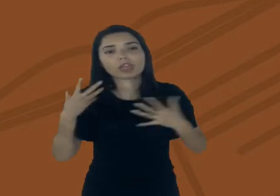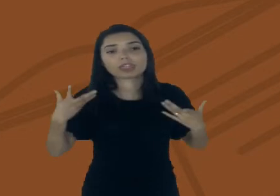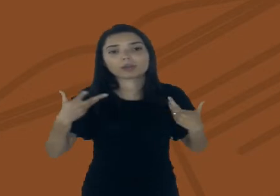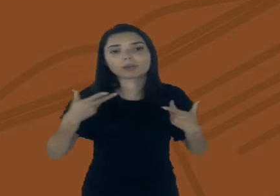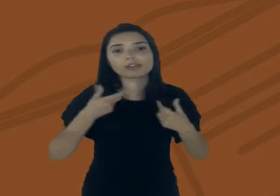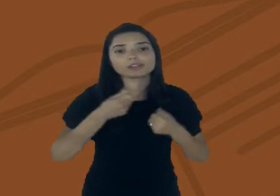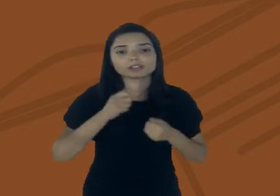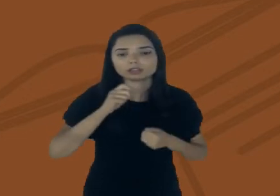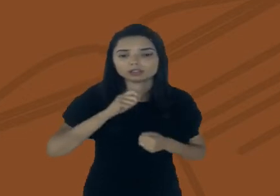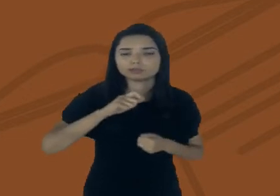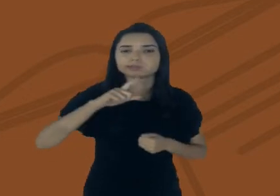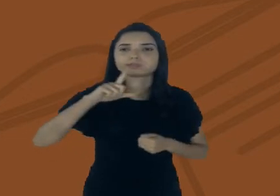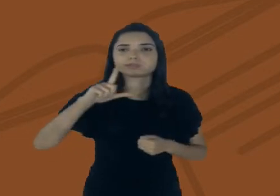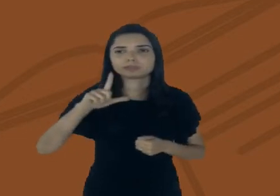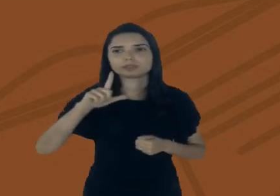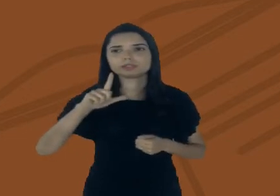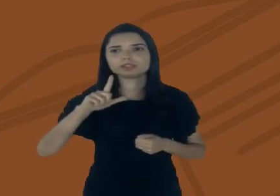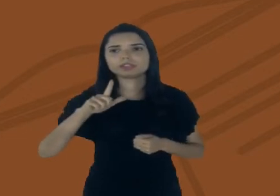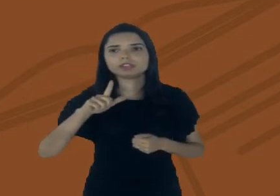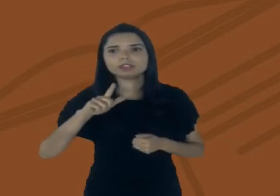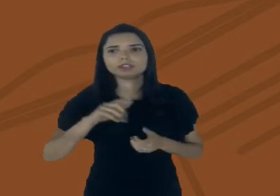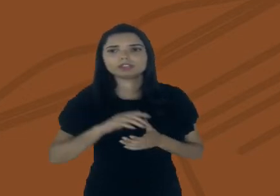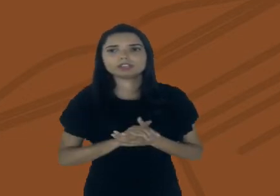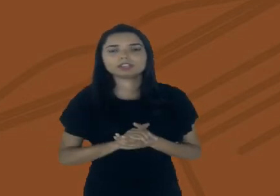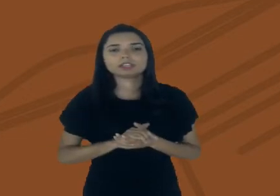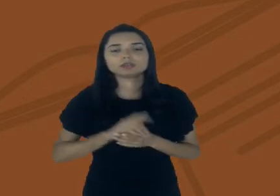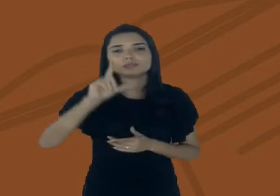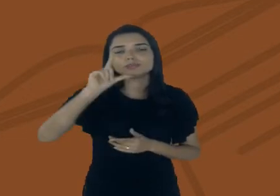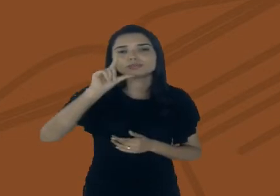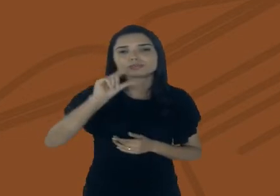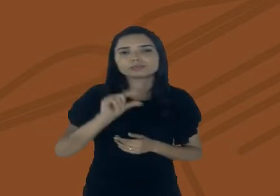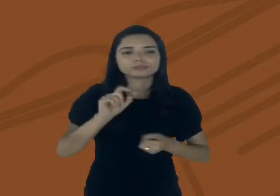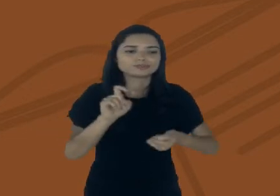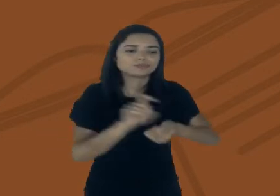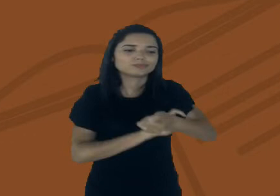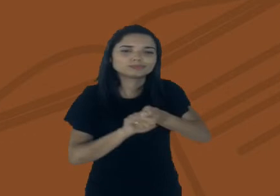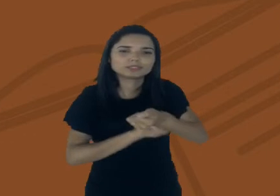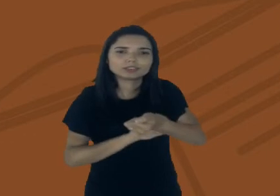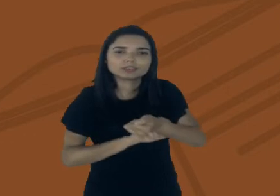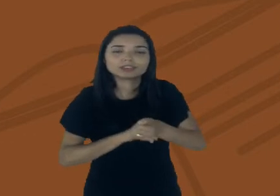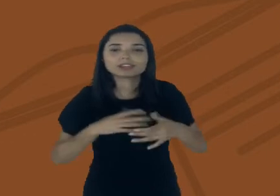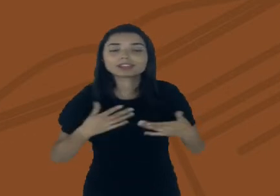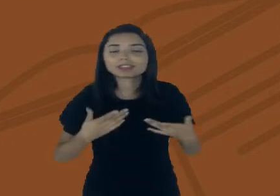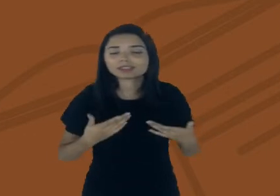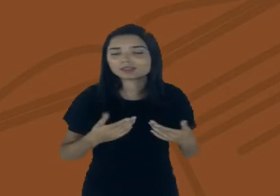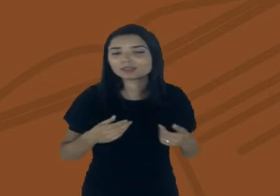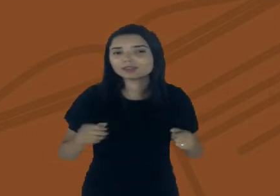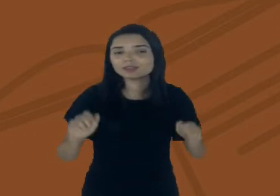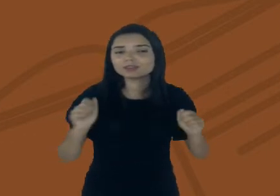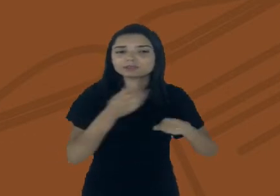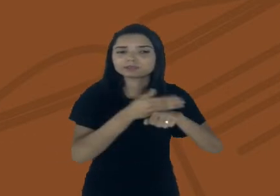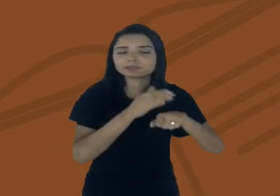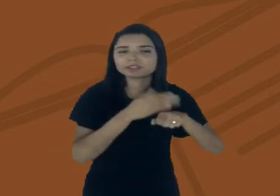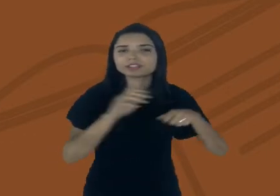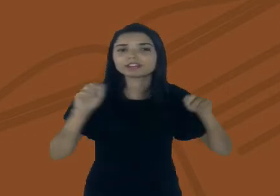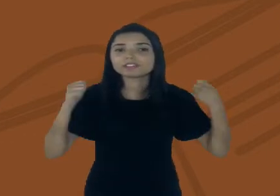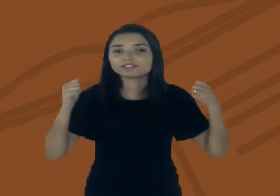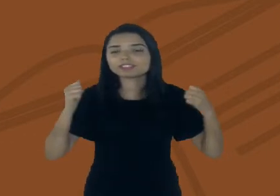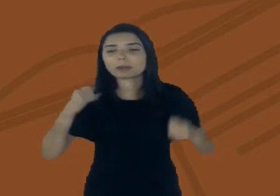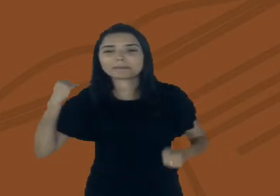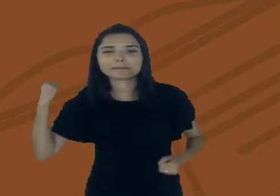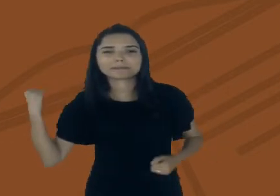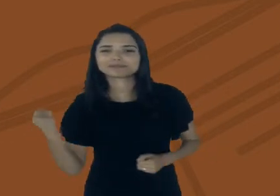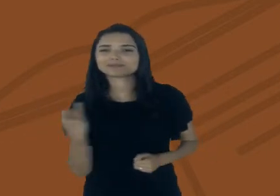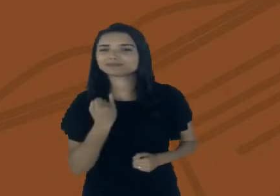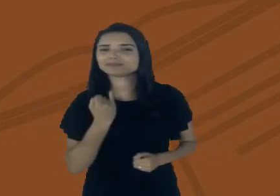observem, sempre dentro dessa ressalva, que o exercício físico ele é uma fonte importantíssima para